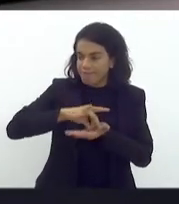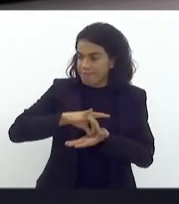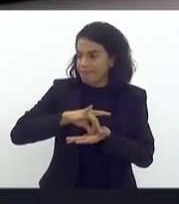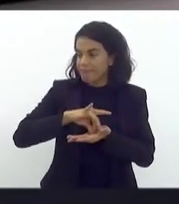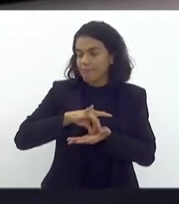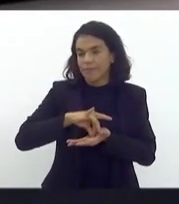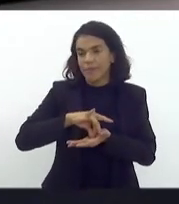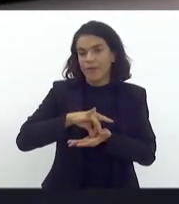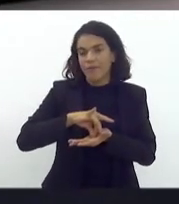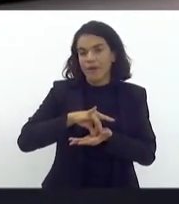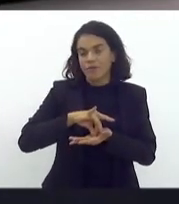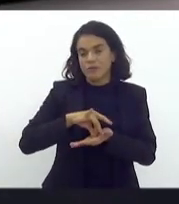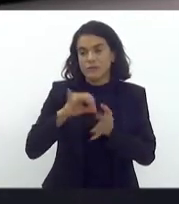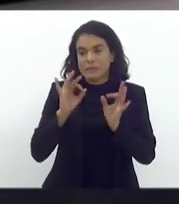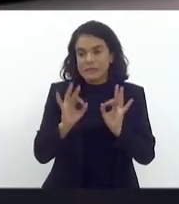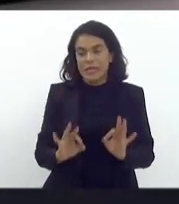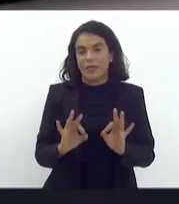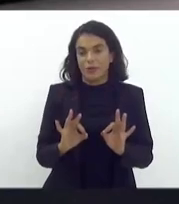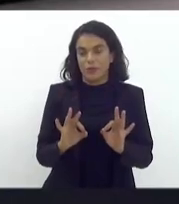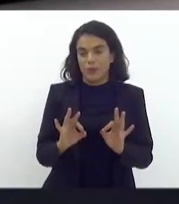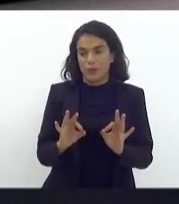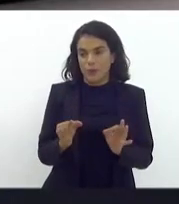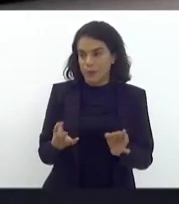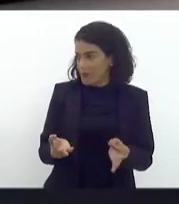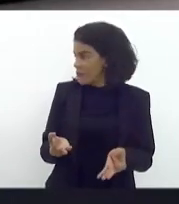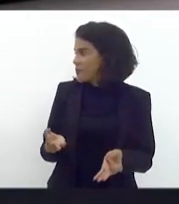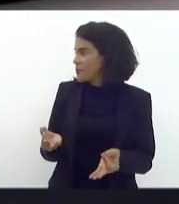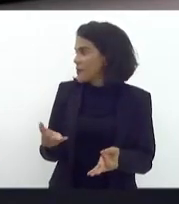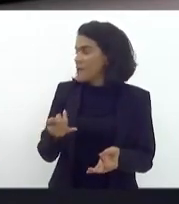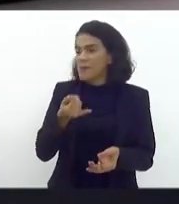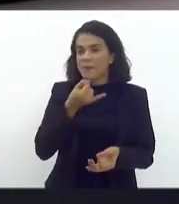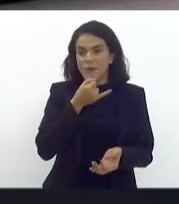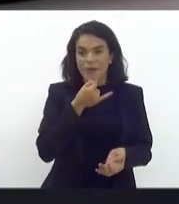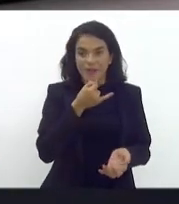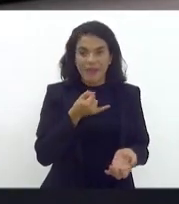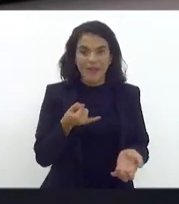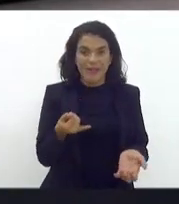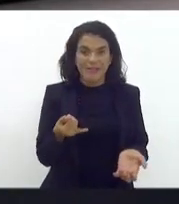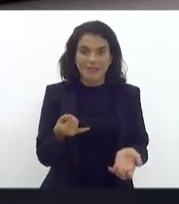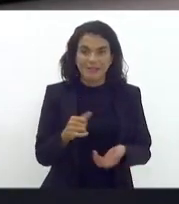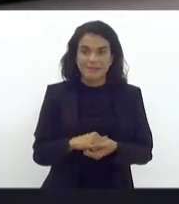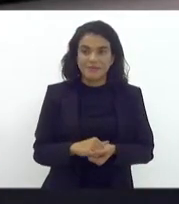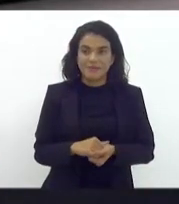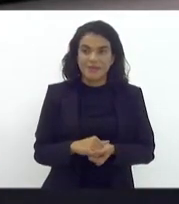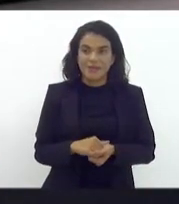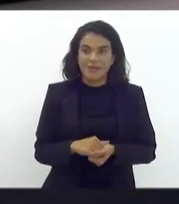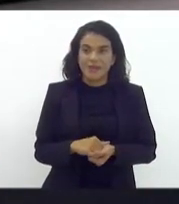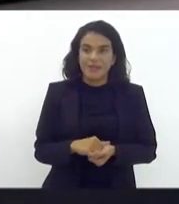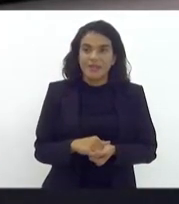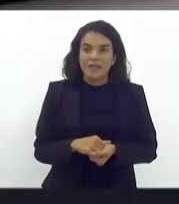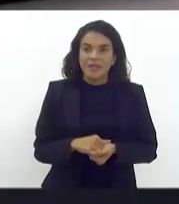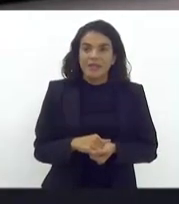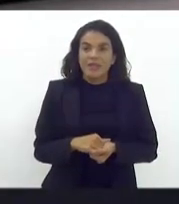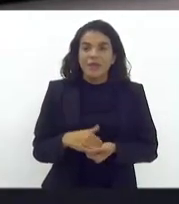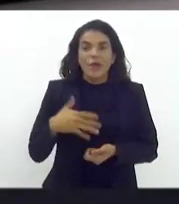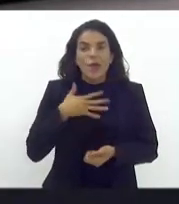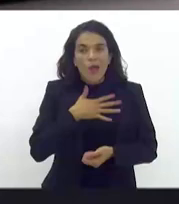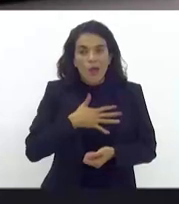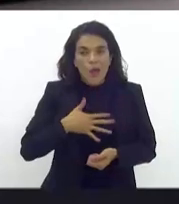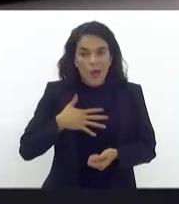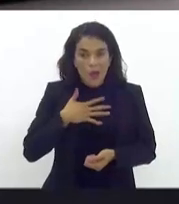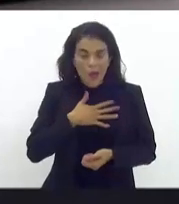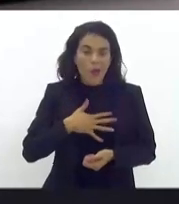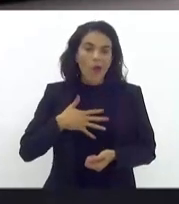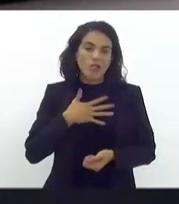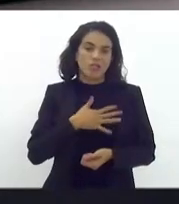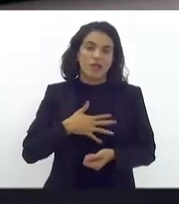reconhecer corretamente por exemplo mencionou seu irmão se eu não me engano né eu gostaria isso já foi